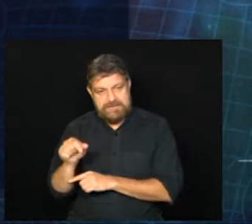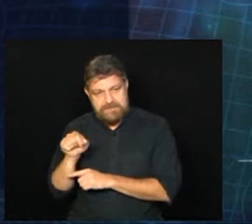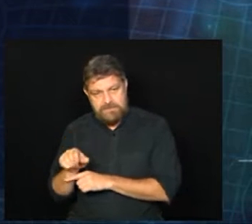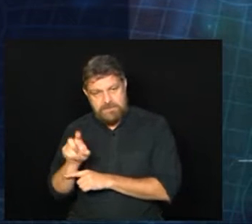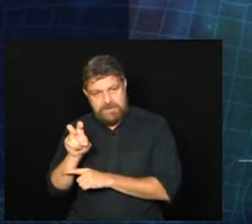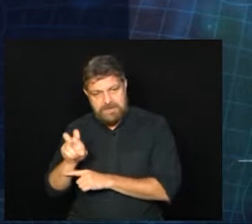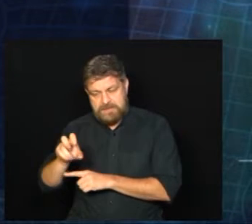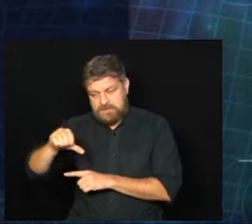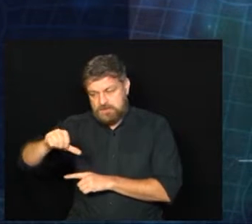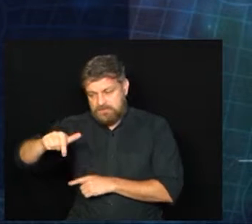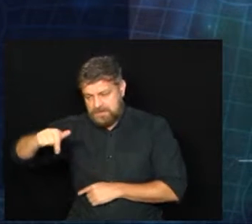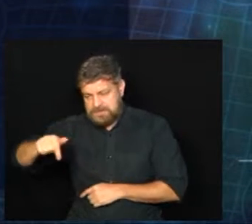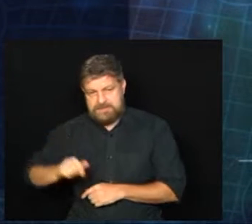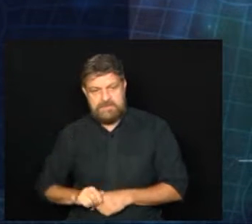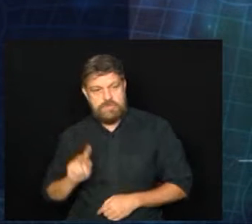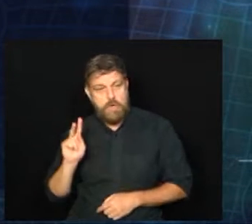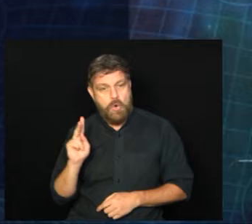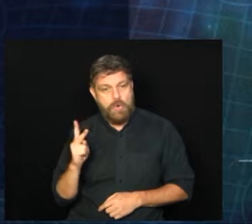26.597. Hortolândia,